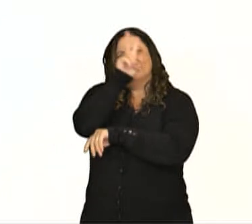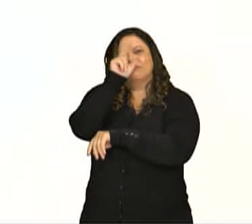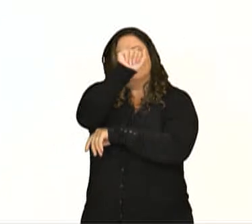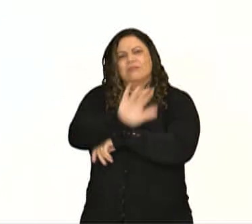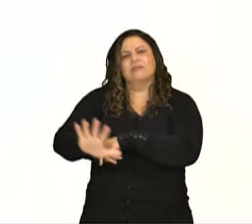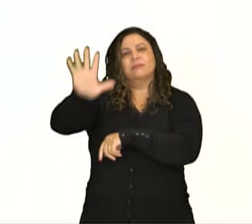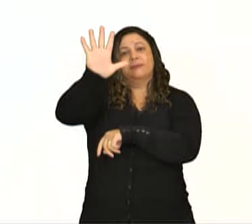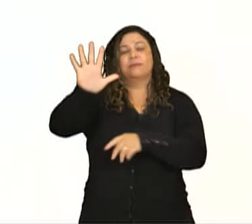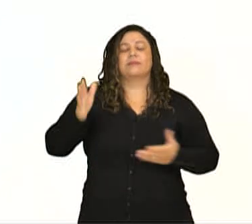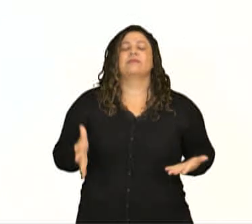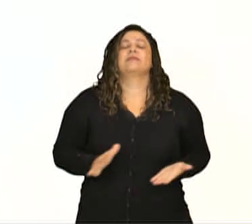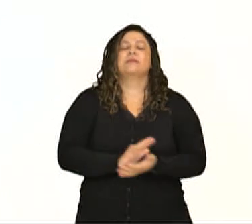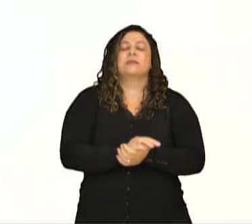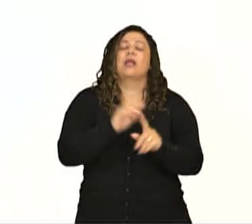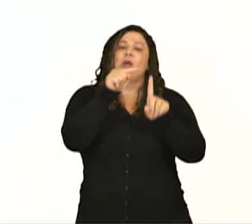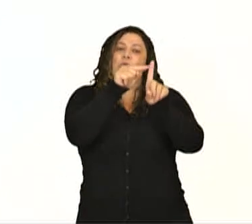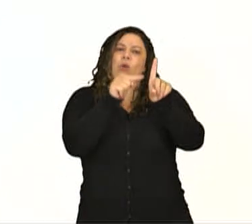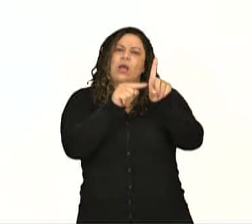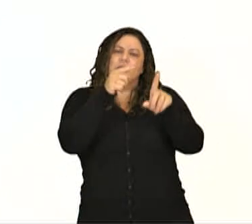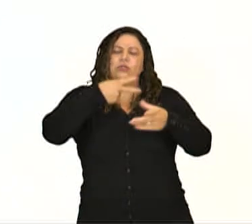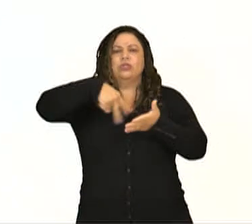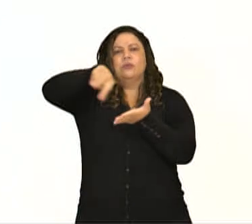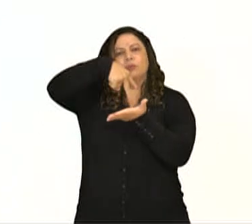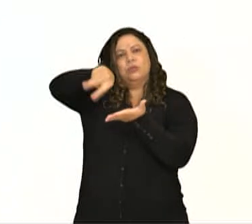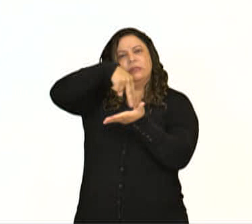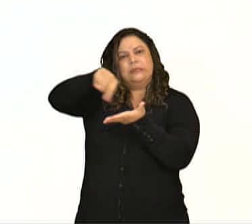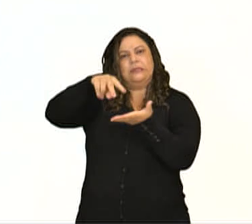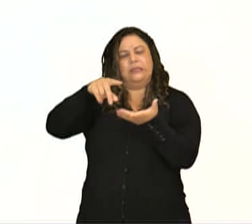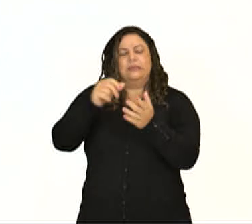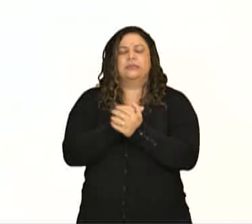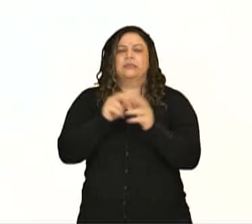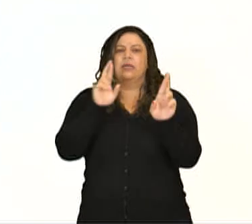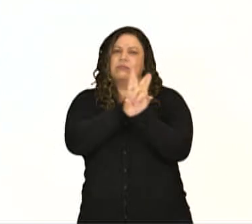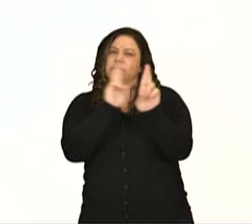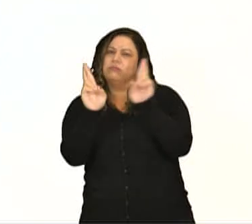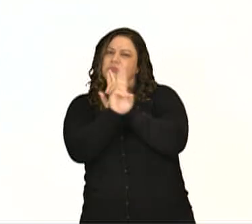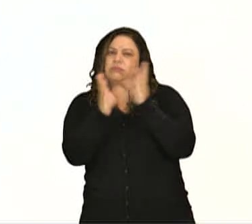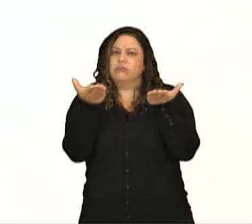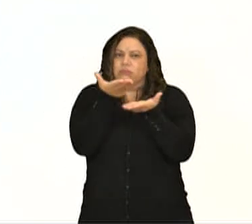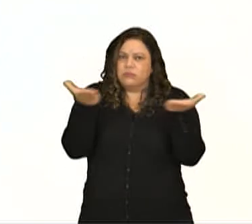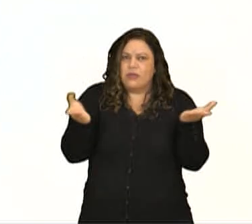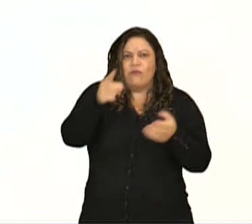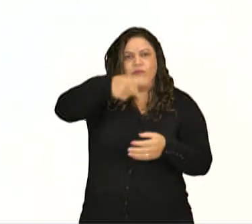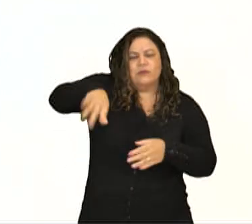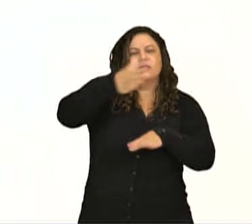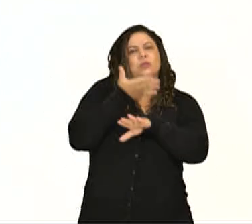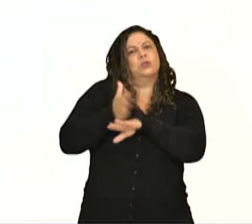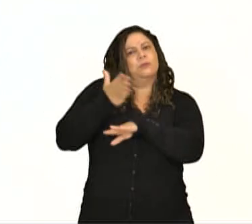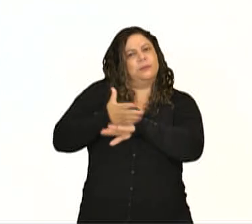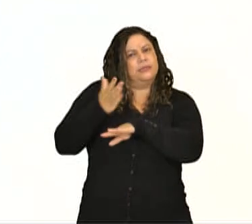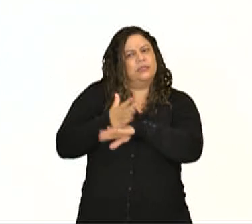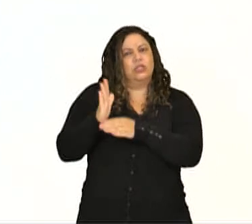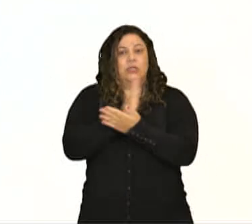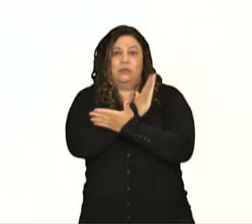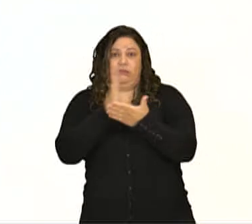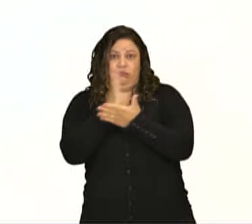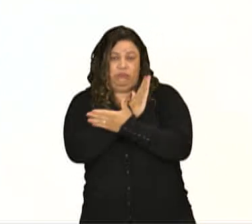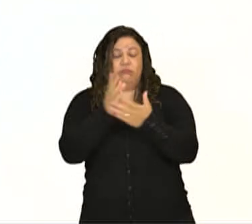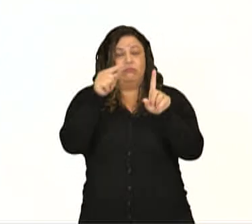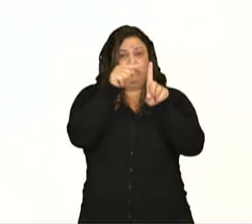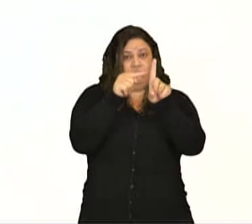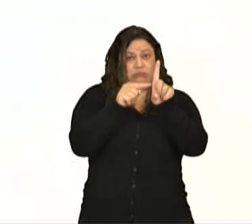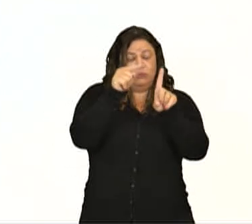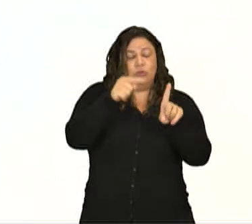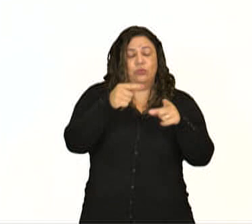imagens? Quais tipos de dança nós conseguimos associar a elas? Você já praticou ou pratica algum tipo dessa